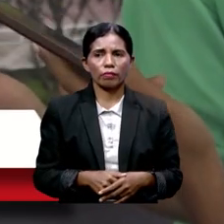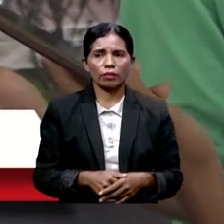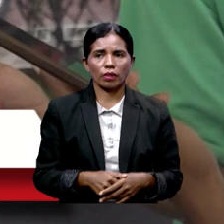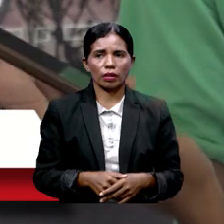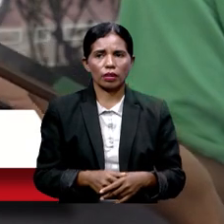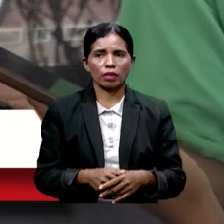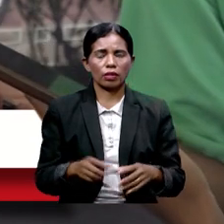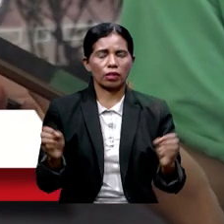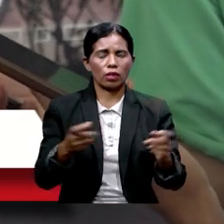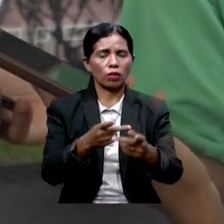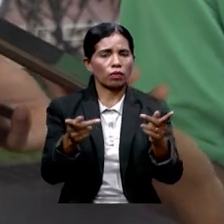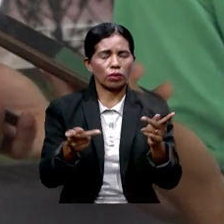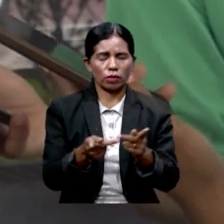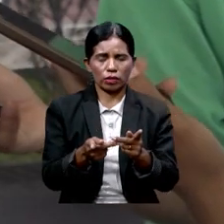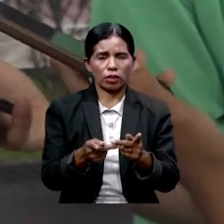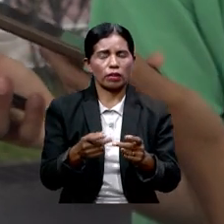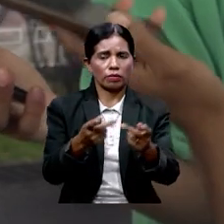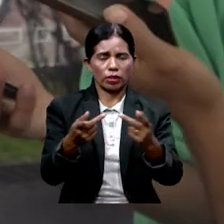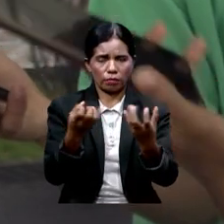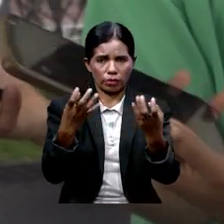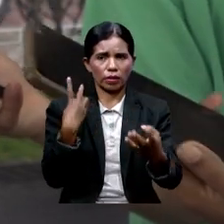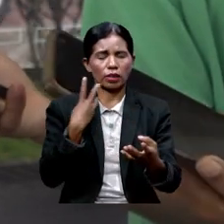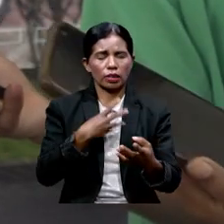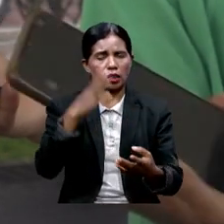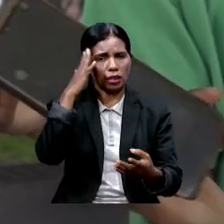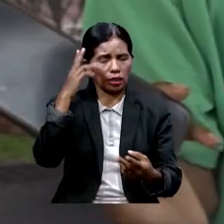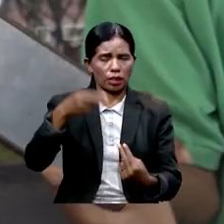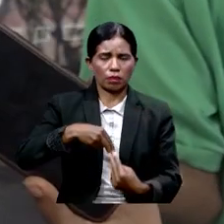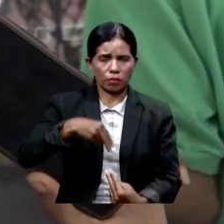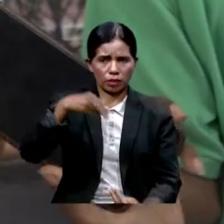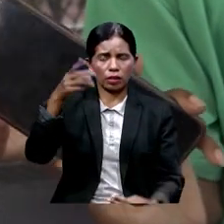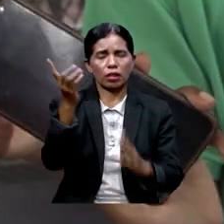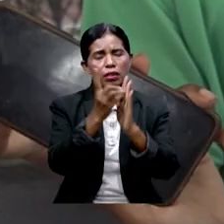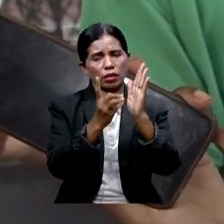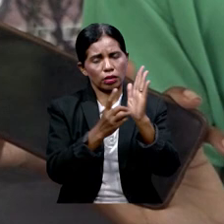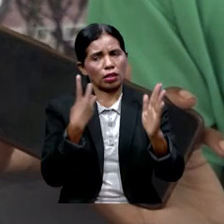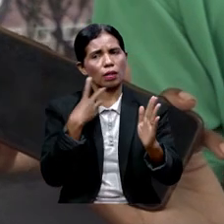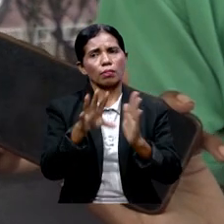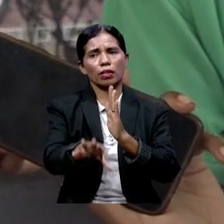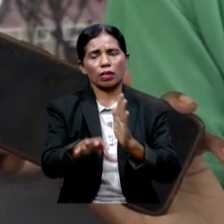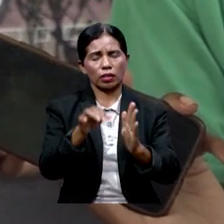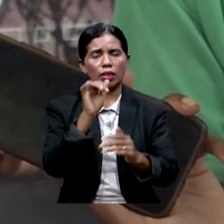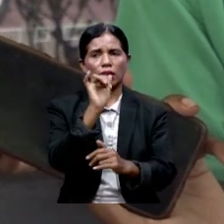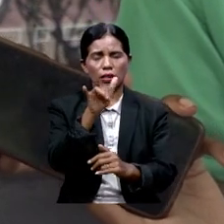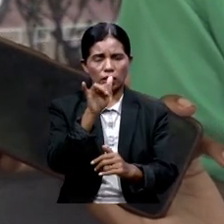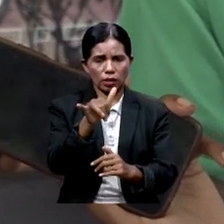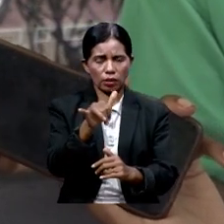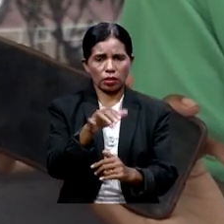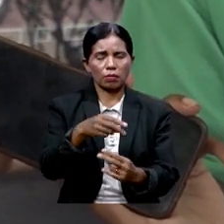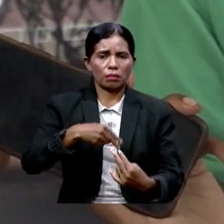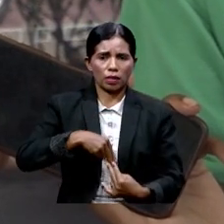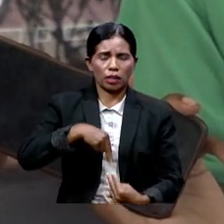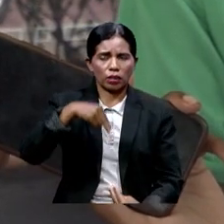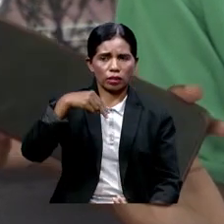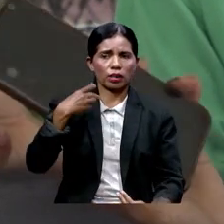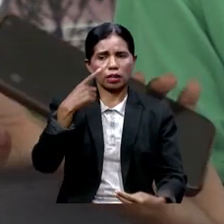insuficiente iha aspecto barat. Ita reconhece malnutrição e dados nebe amiheta mos, aceita kona ba malnutrição.